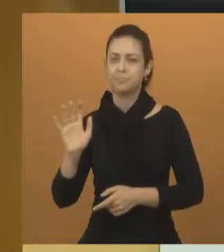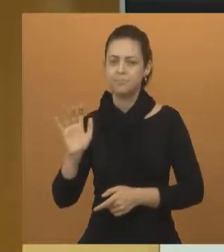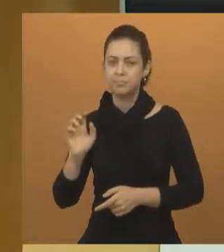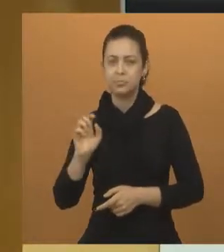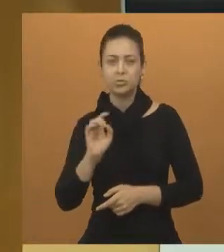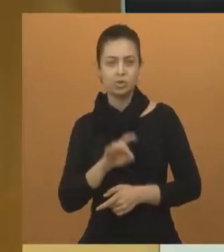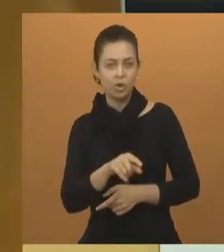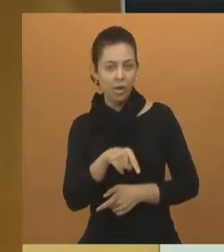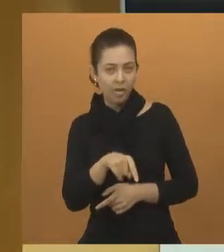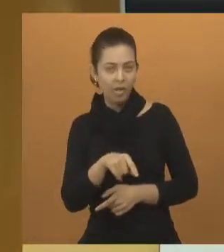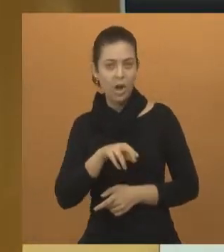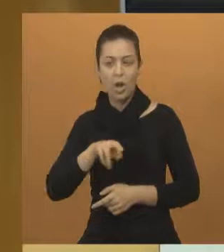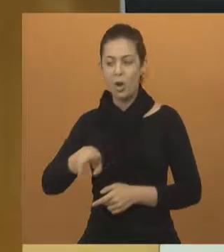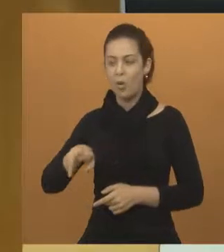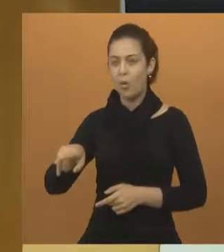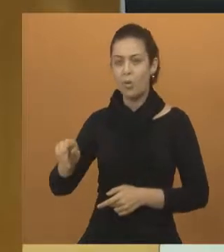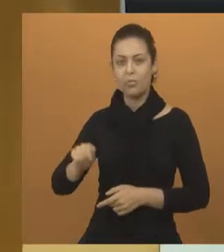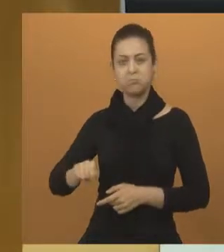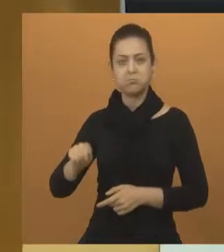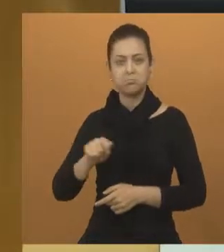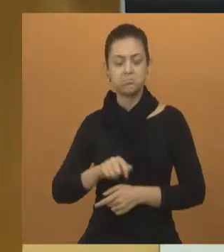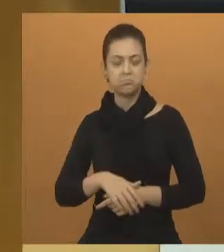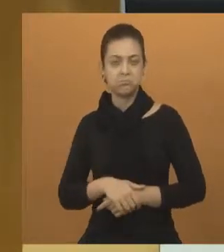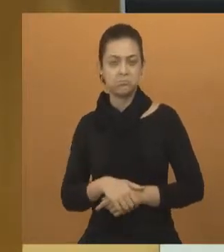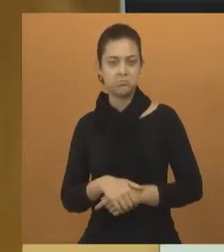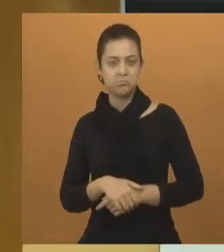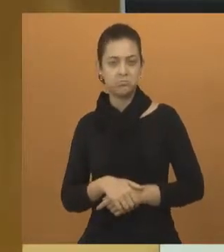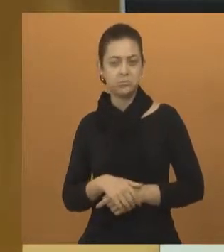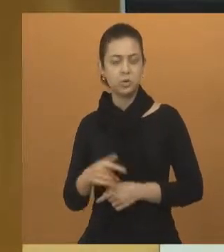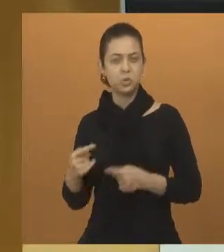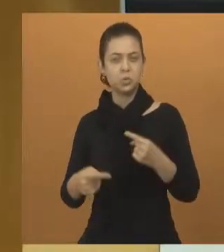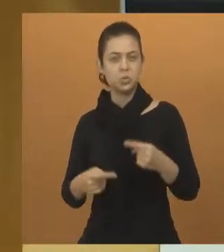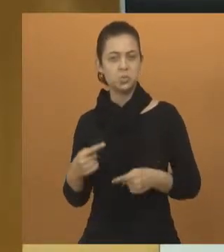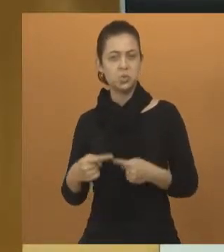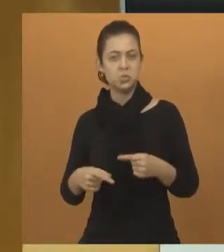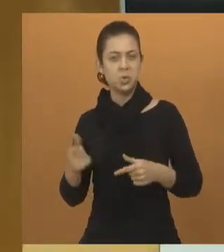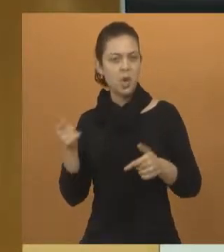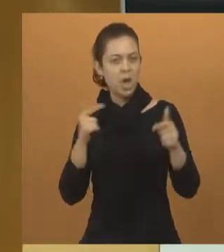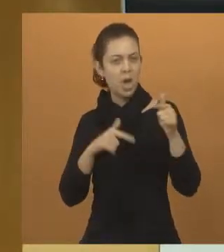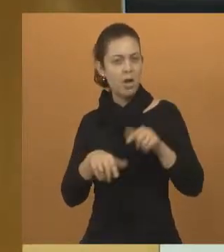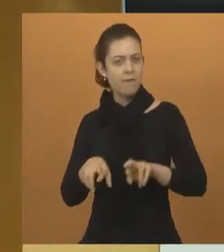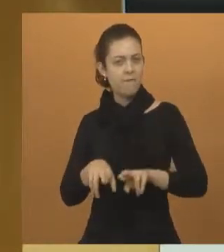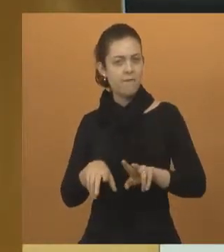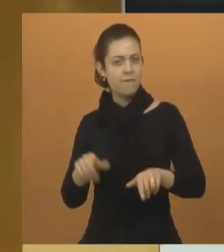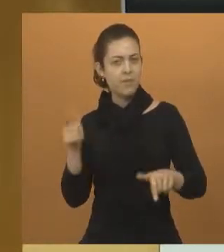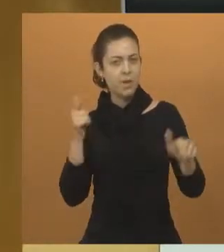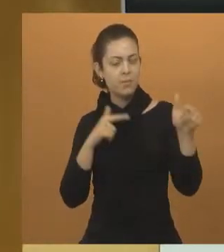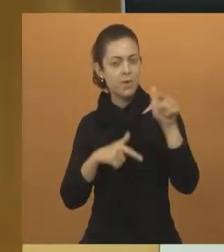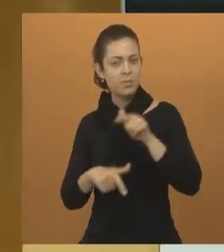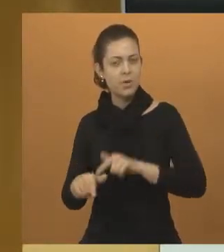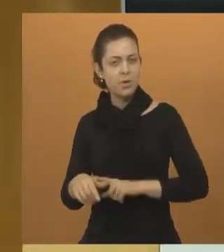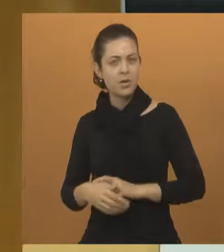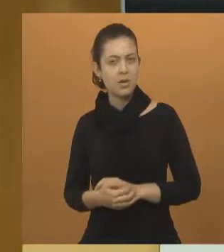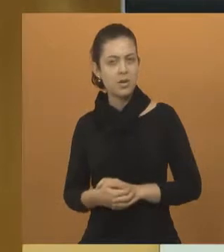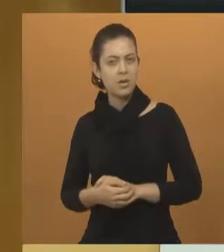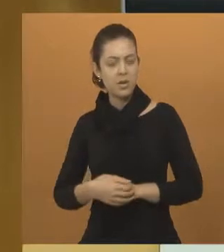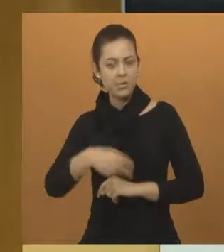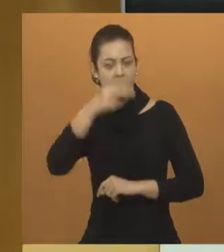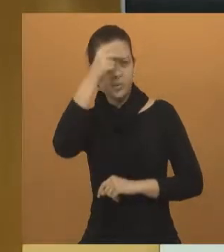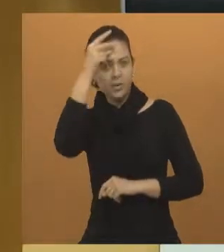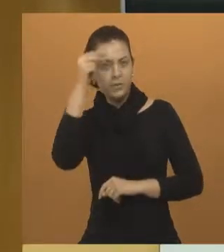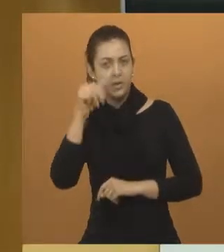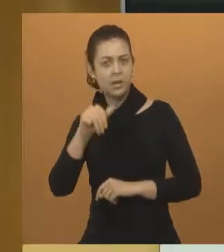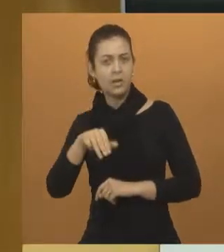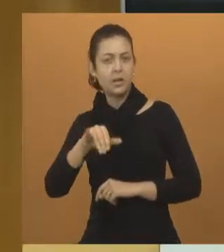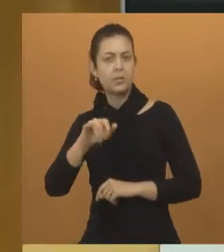Ponte, como das outras associações. Discutimos e conseguimos várias coisas junto ao prefeito